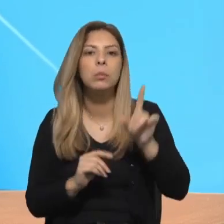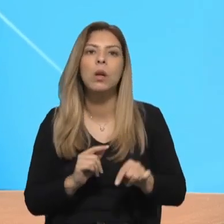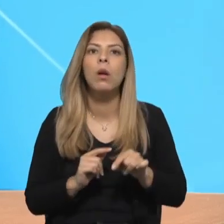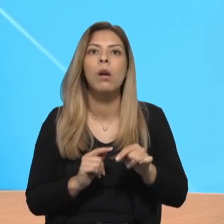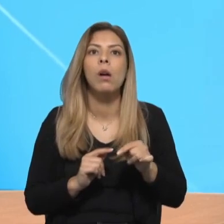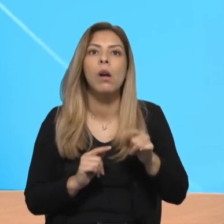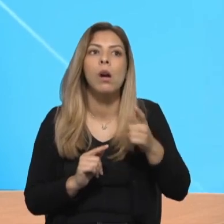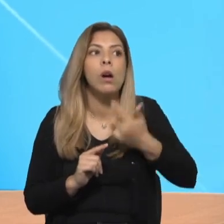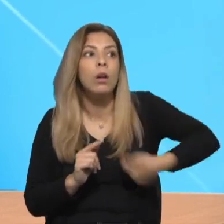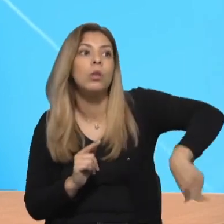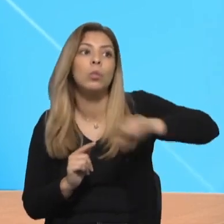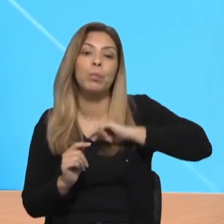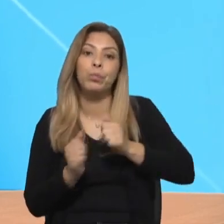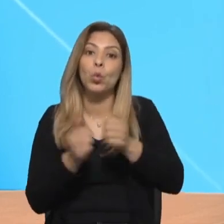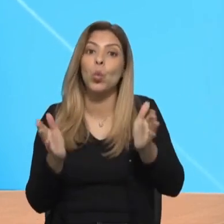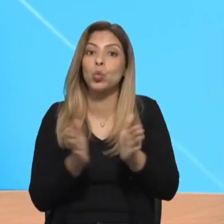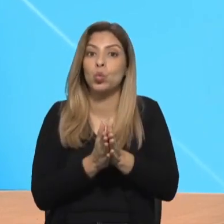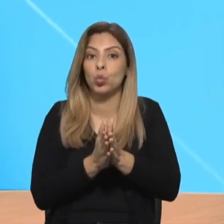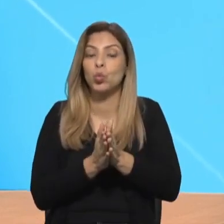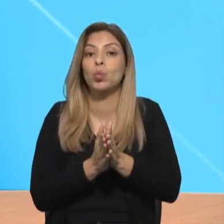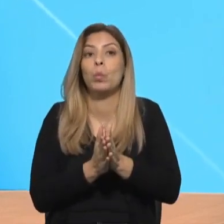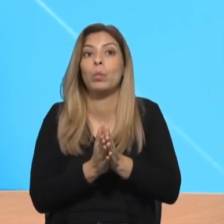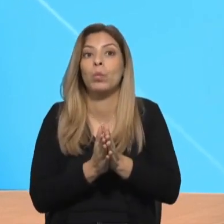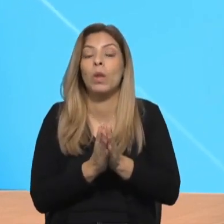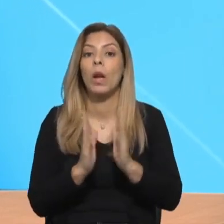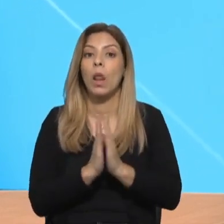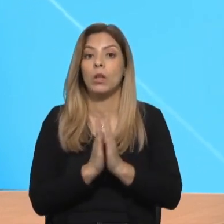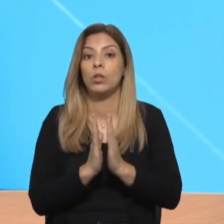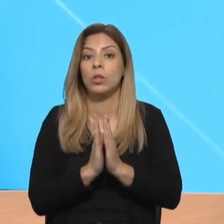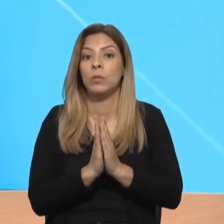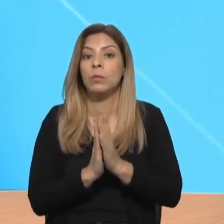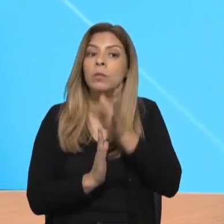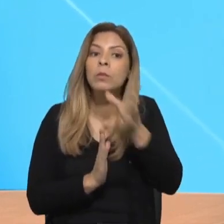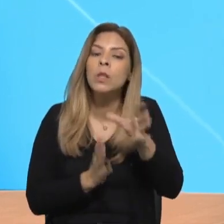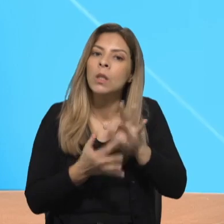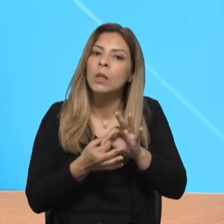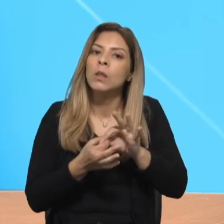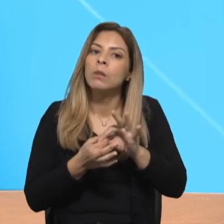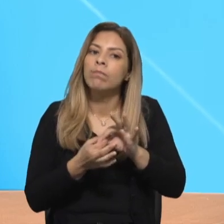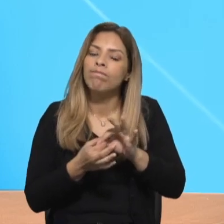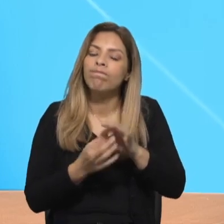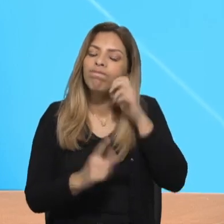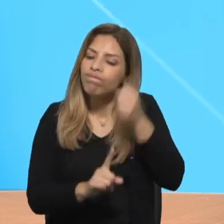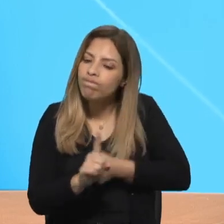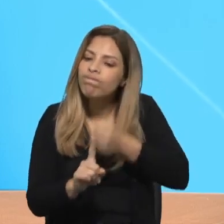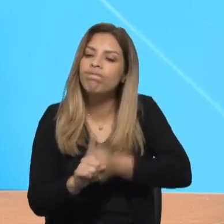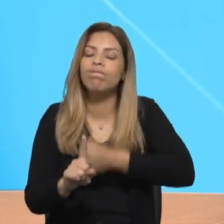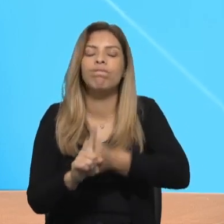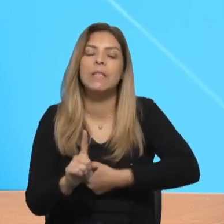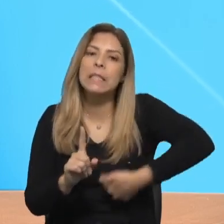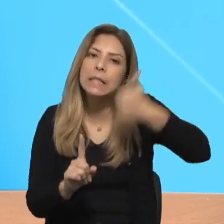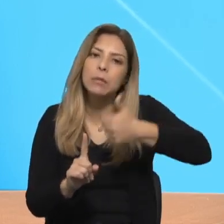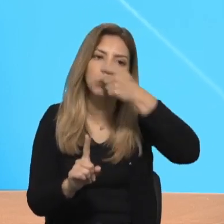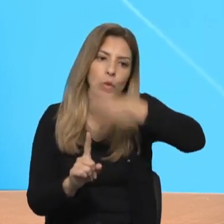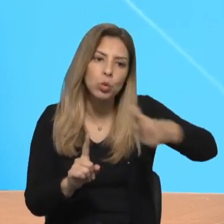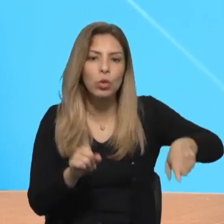todos aqueles que, não apenas na Igreja, que se dedicam a trabalhar em prol da defesa dos migrantes e dos refugiados,